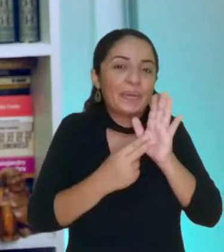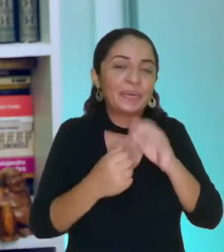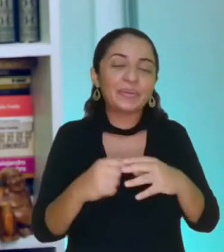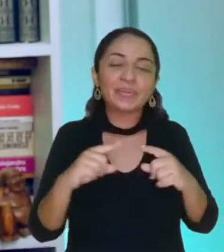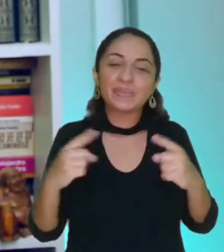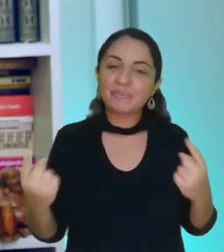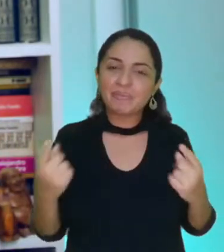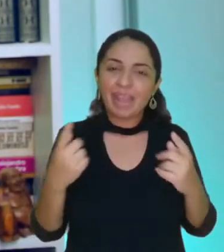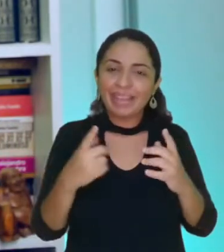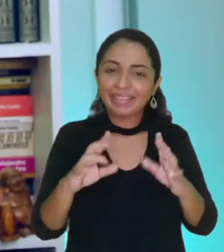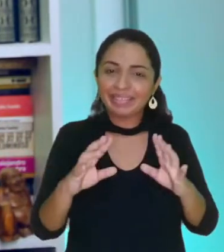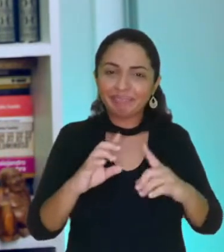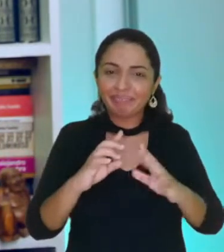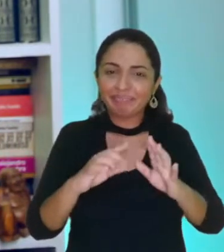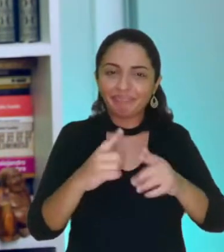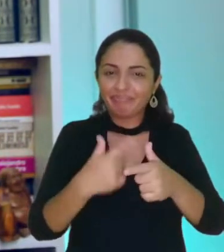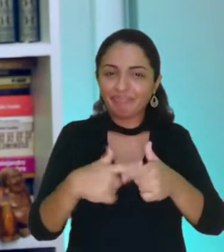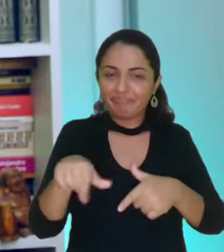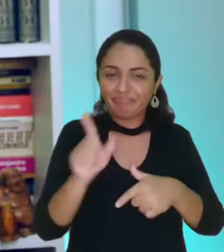é pra mim é o de menos.